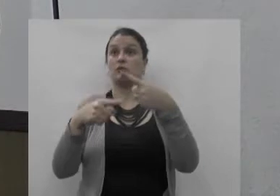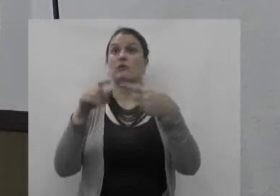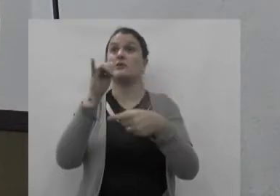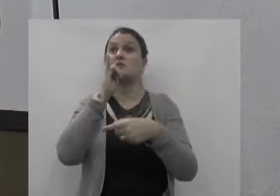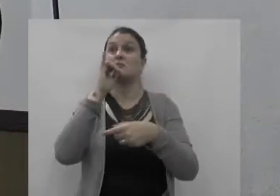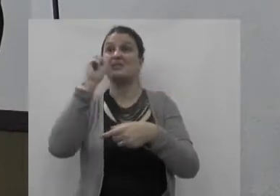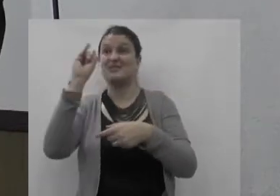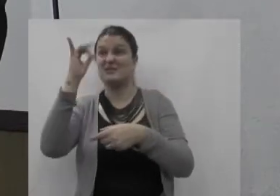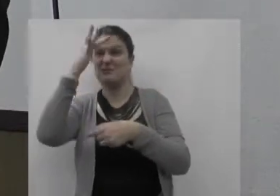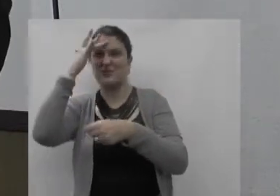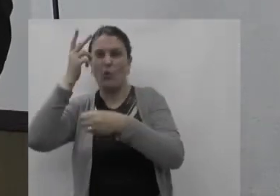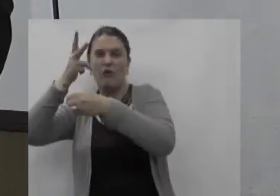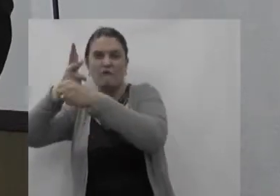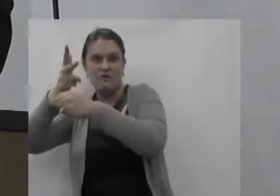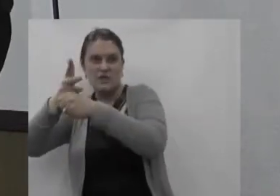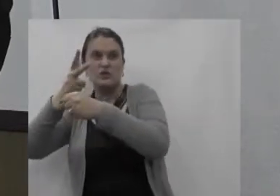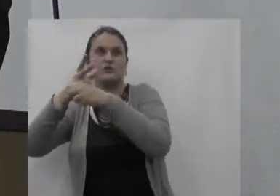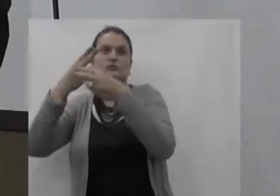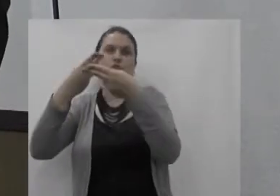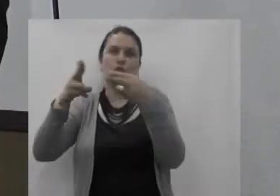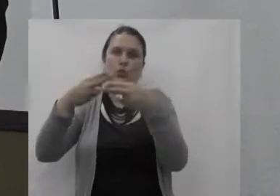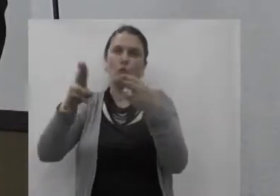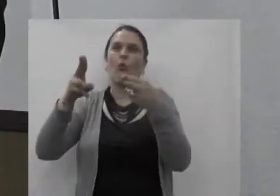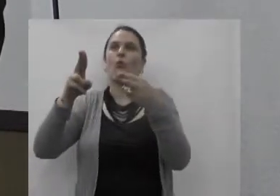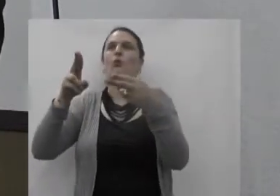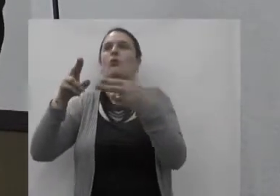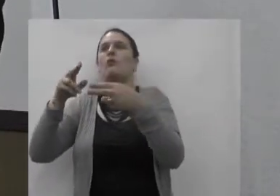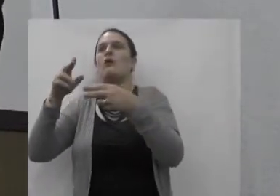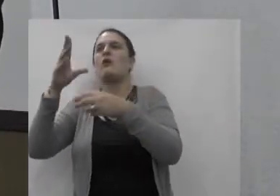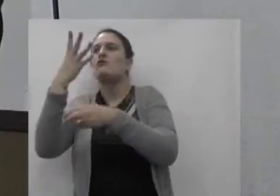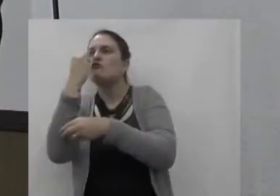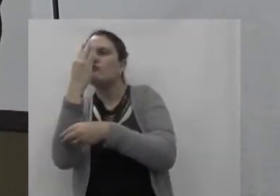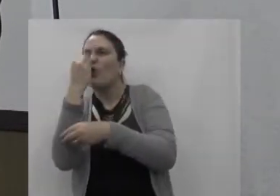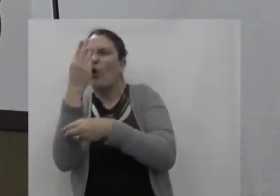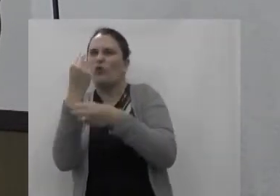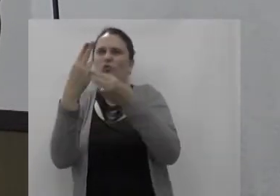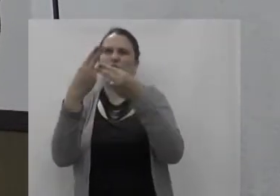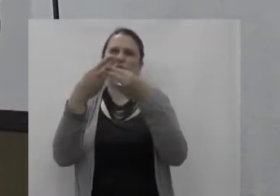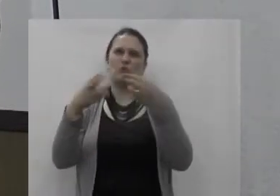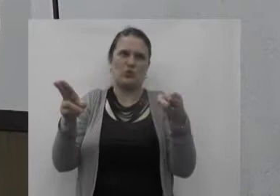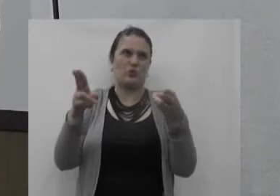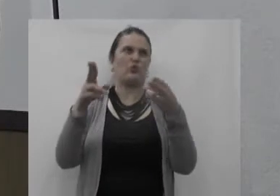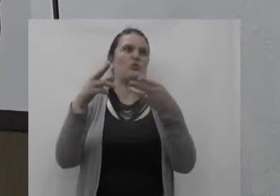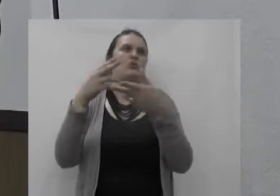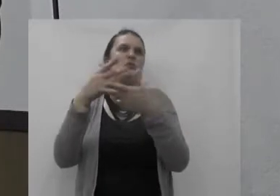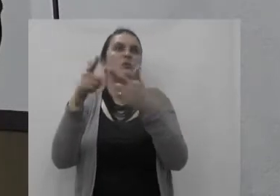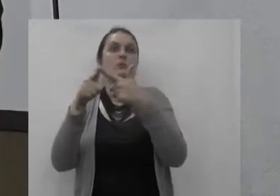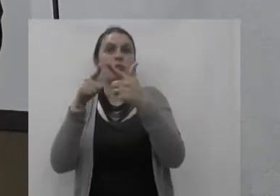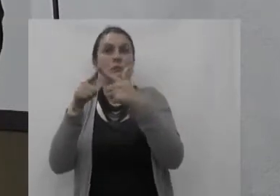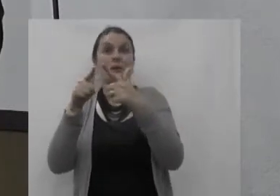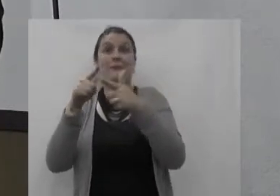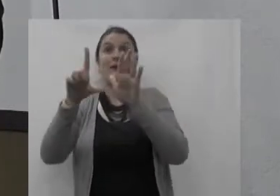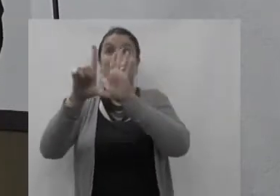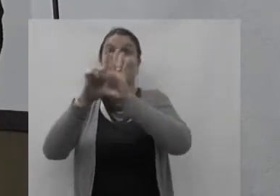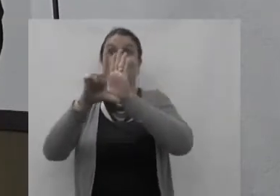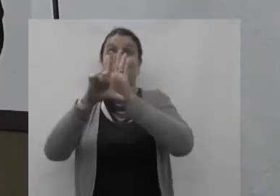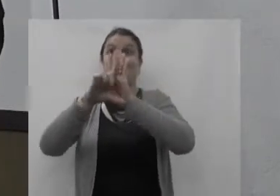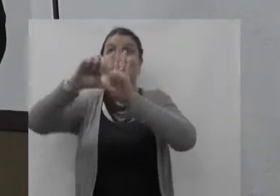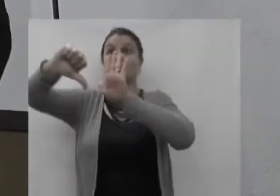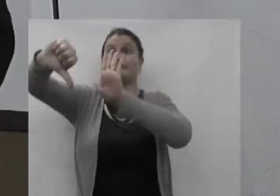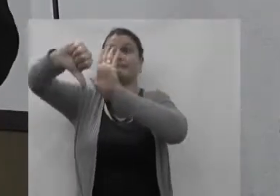redes sociais fotos, vídeos indevidos, por causa que a